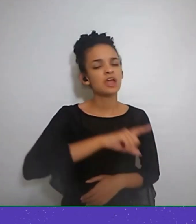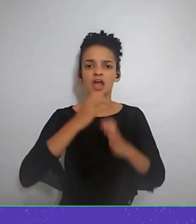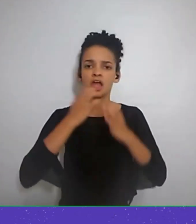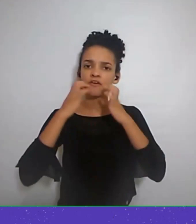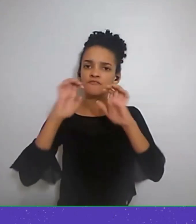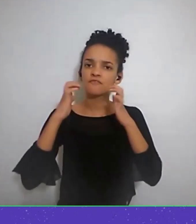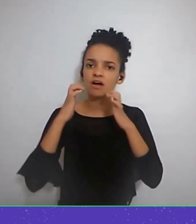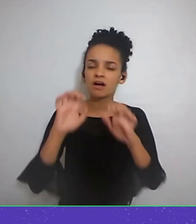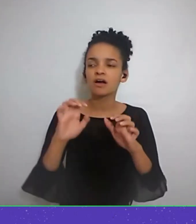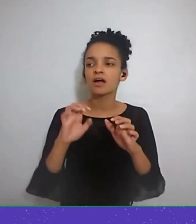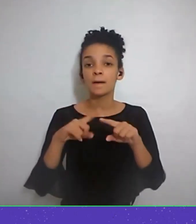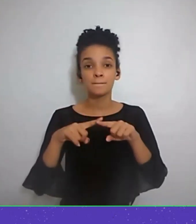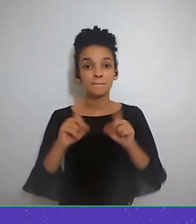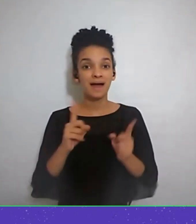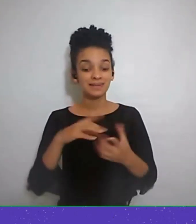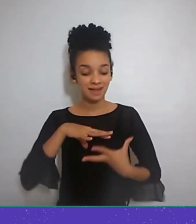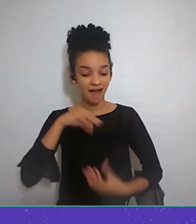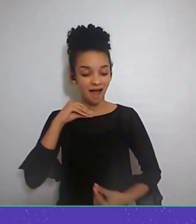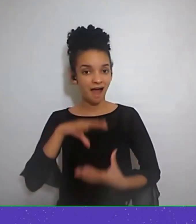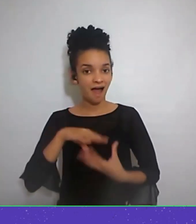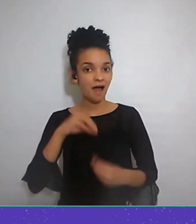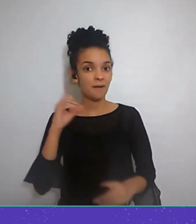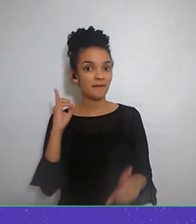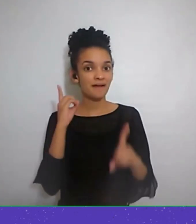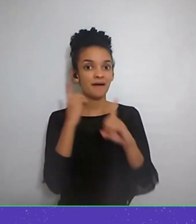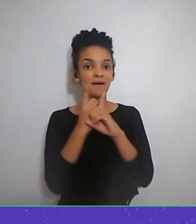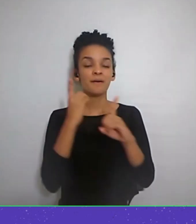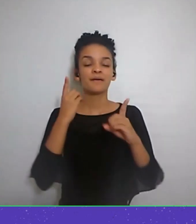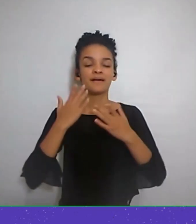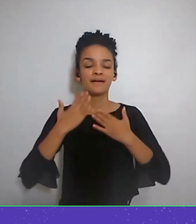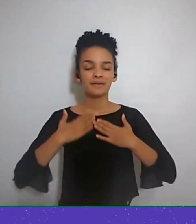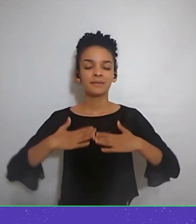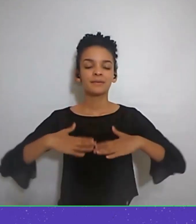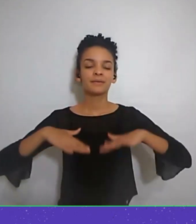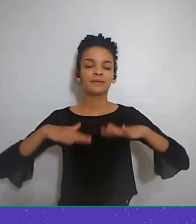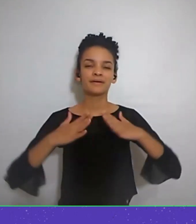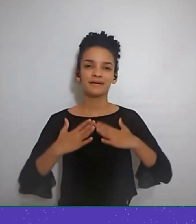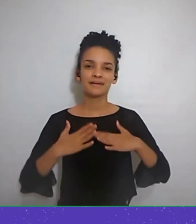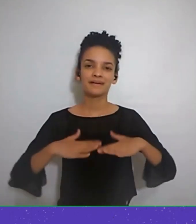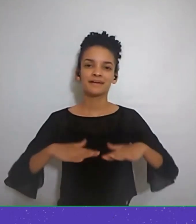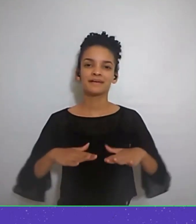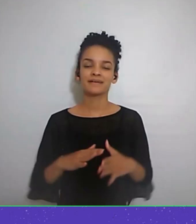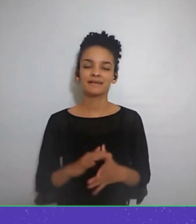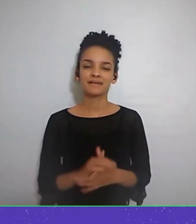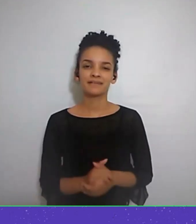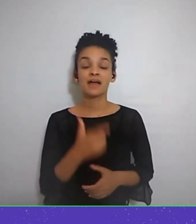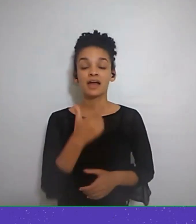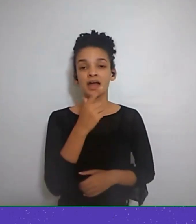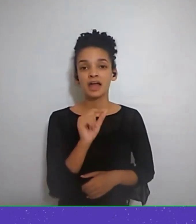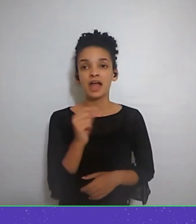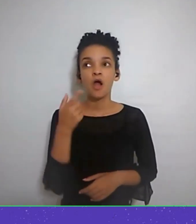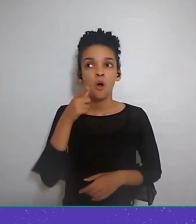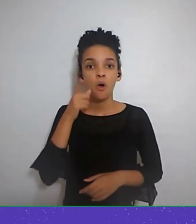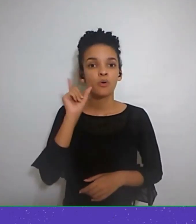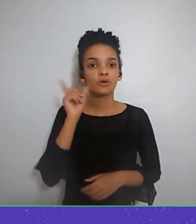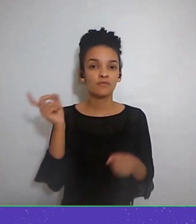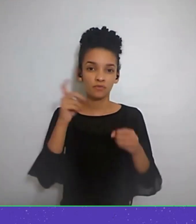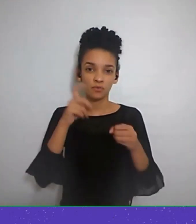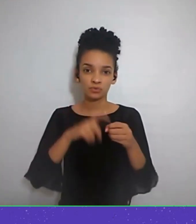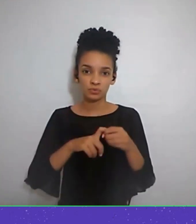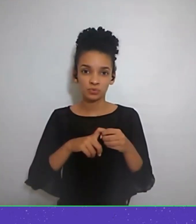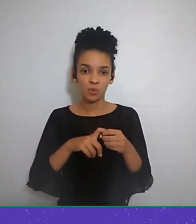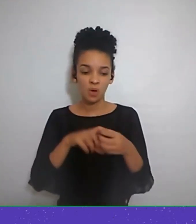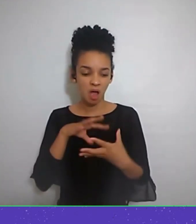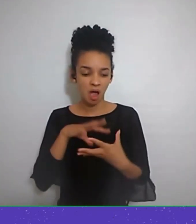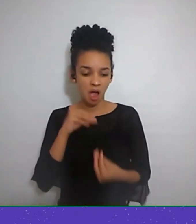encontrou descanso. Quem voltou ontem, voltou com a alma cansada. Acho que todos vocês